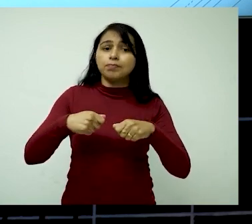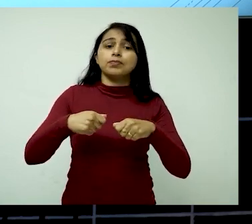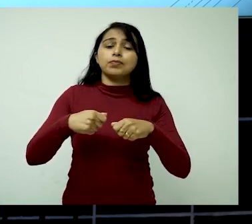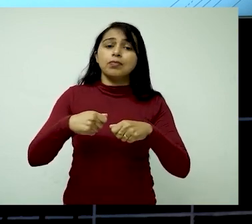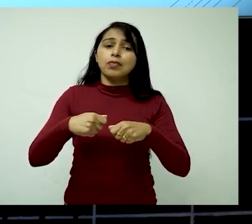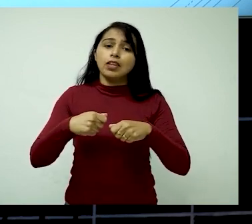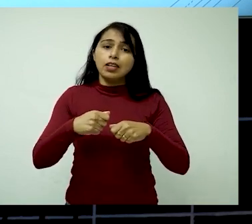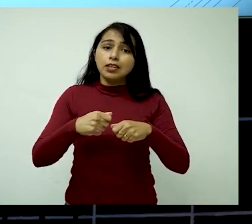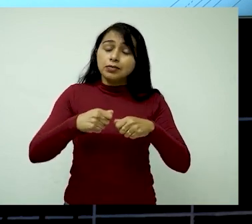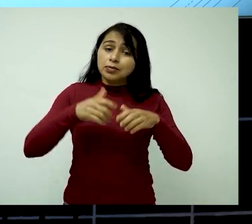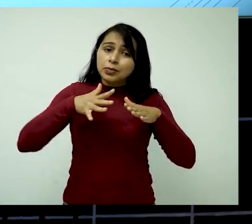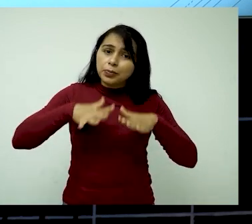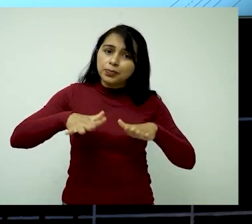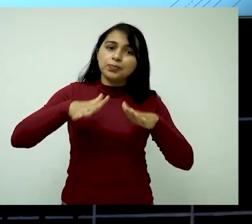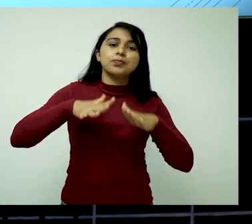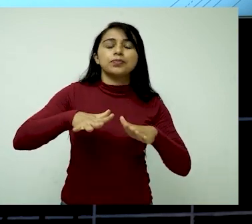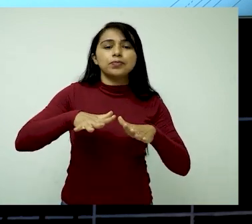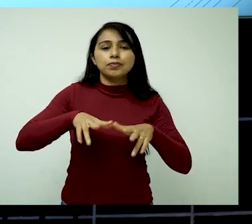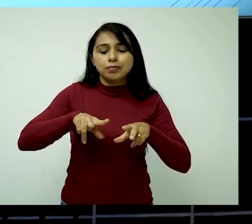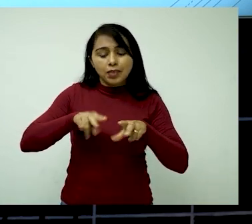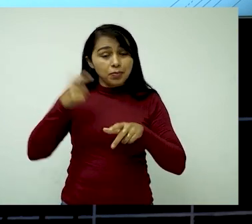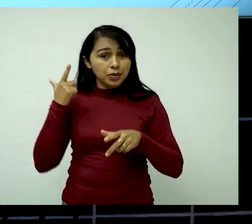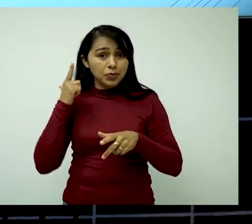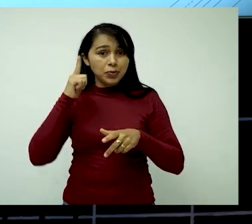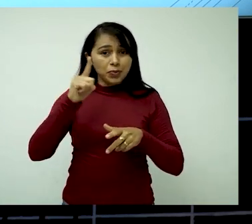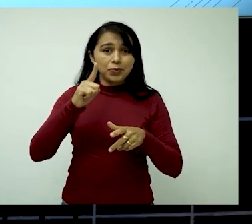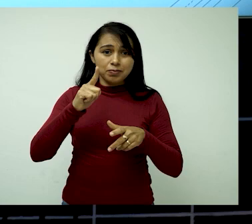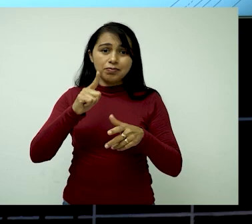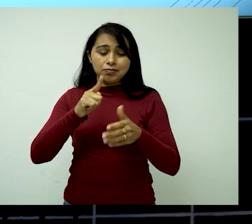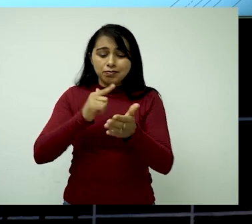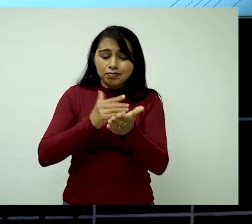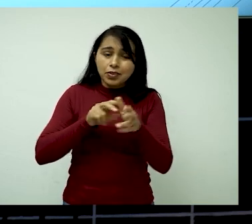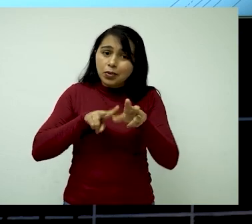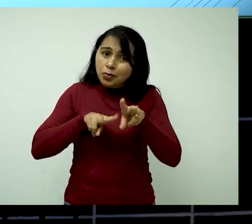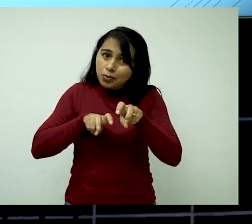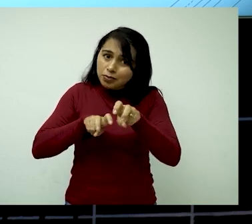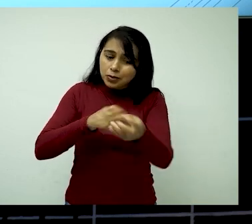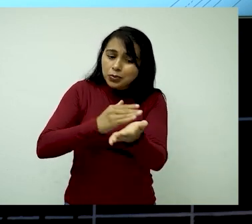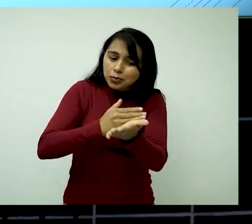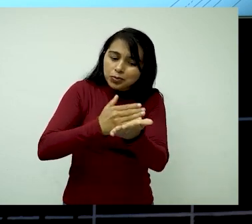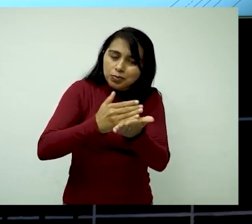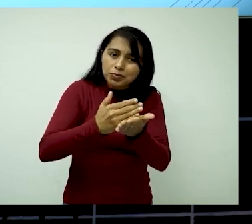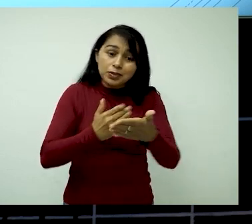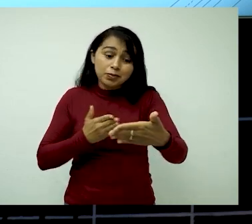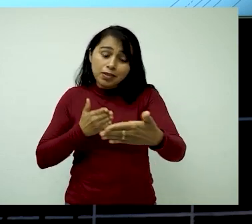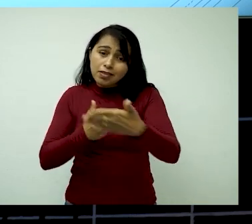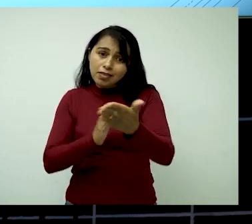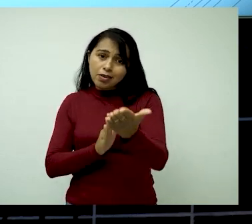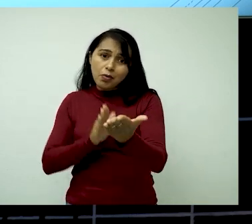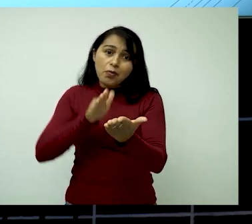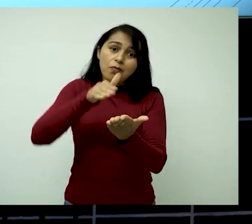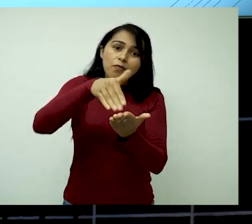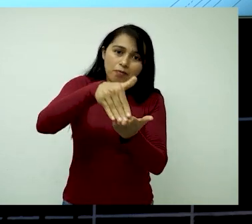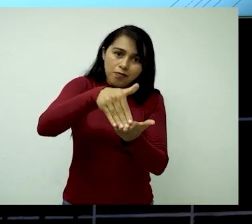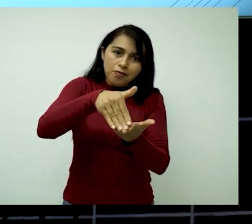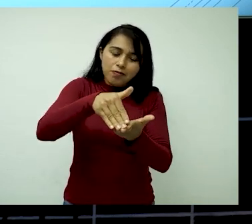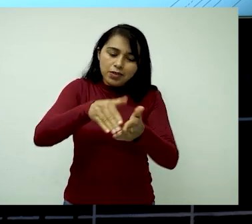pouquinho durante esse percurso para que ele possa permanecer do início ao